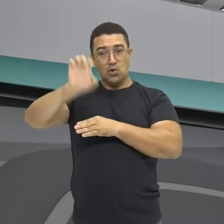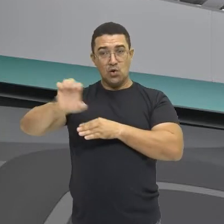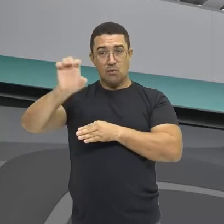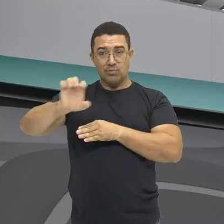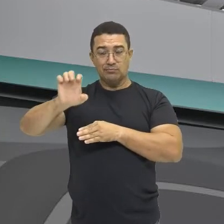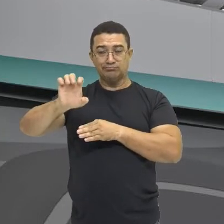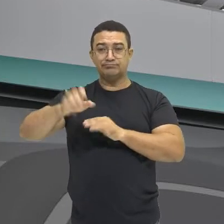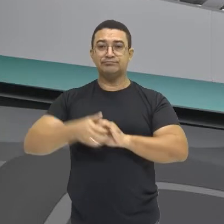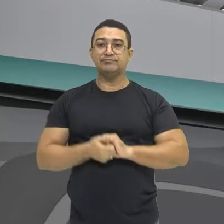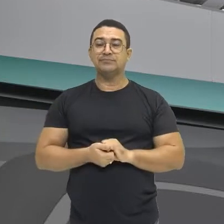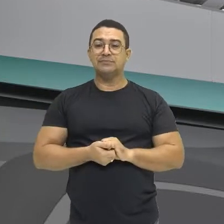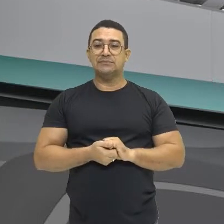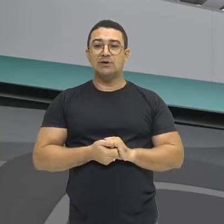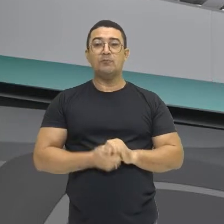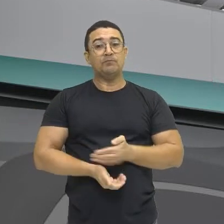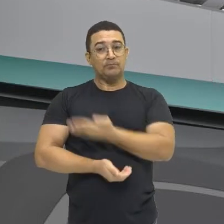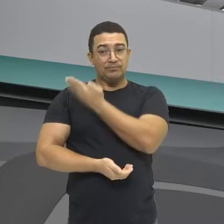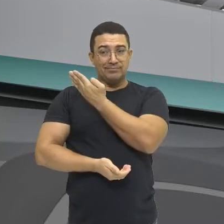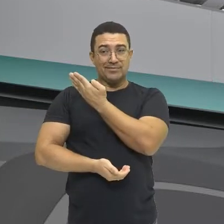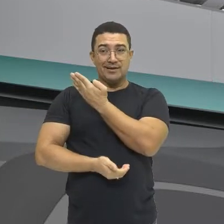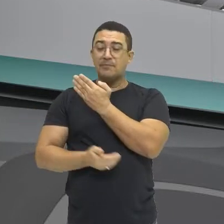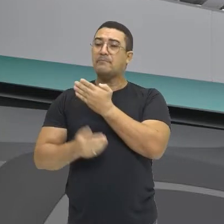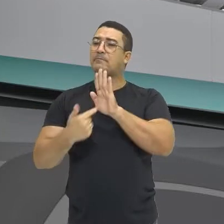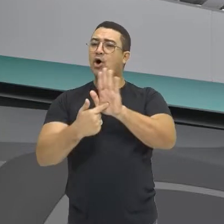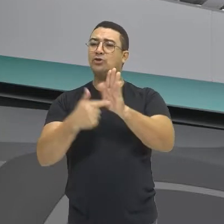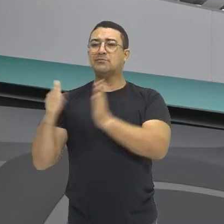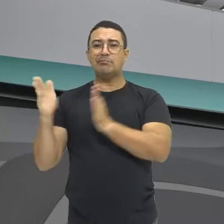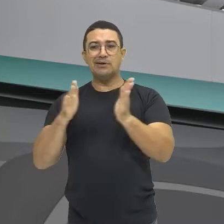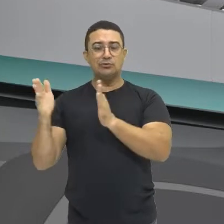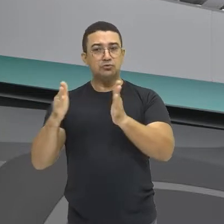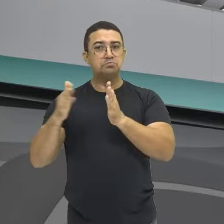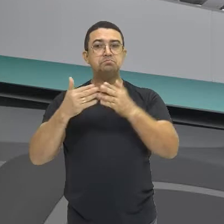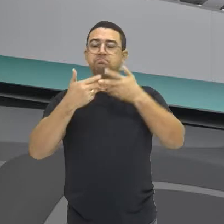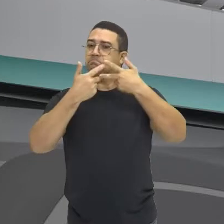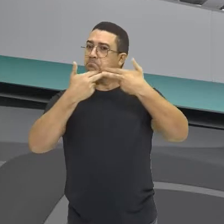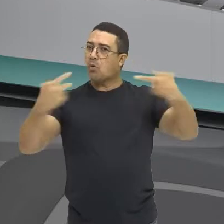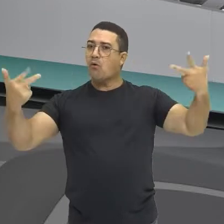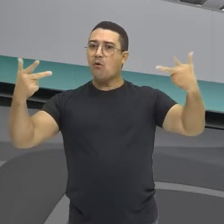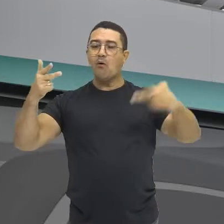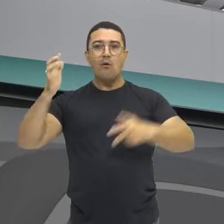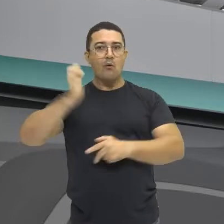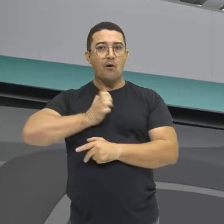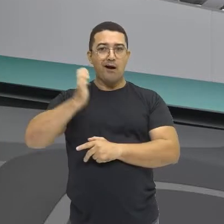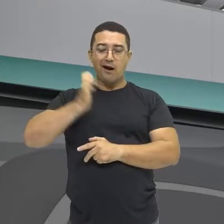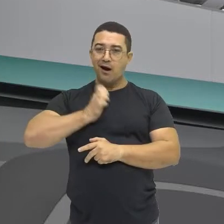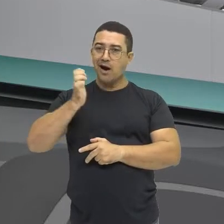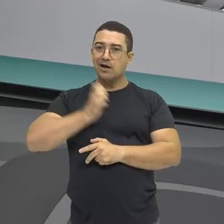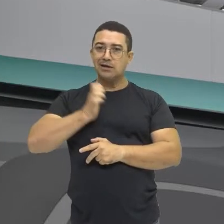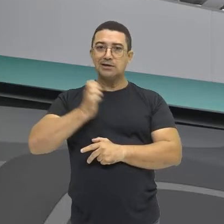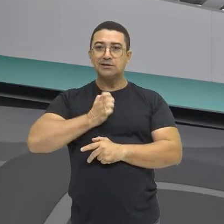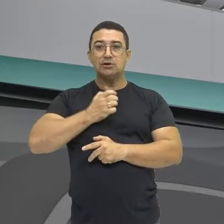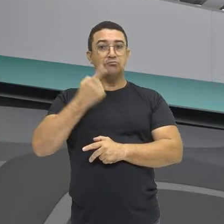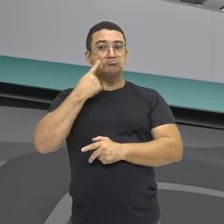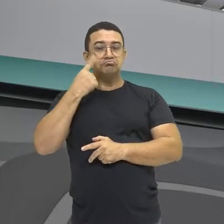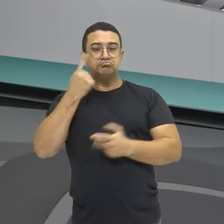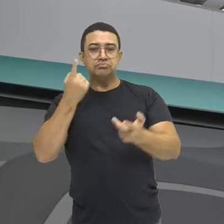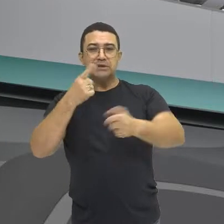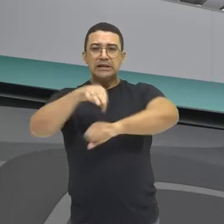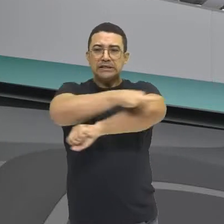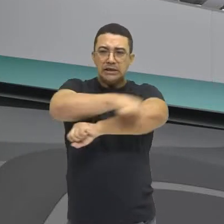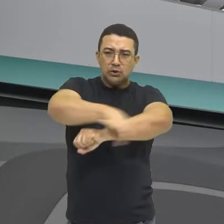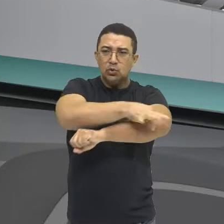traz essa mensagem, ele mostra esse período como era riquíssimo, principalmente entrelaçado entre a arquitetura e